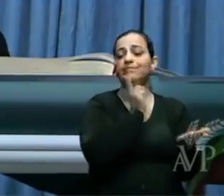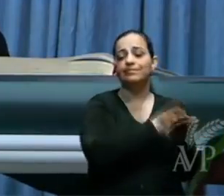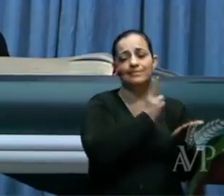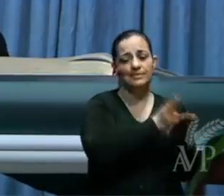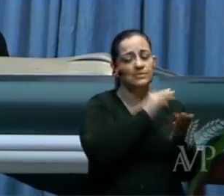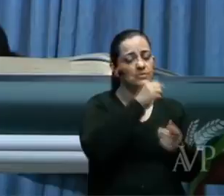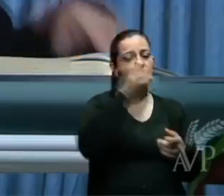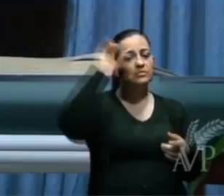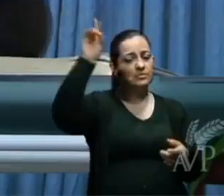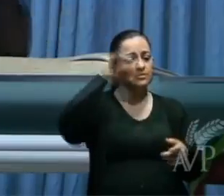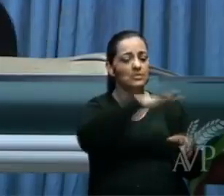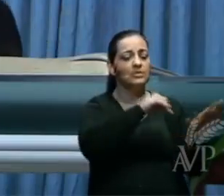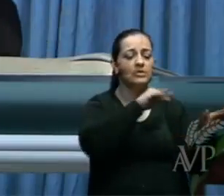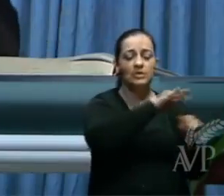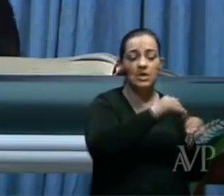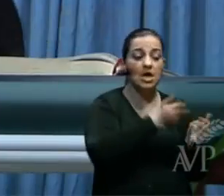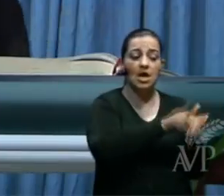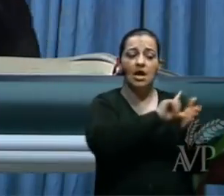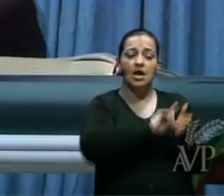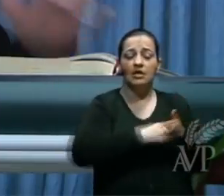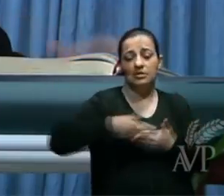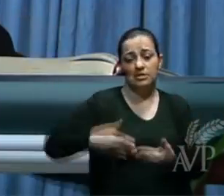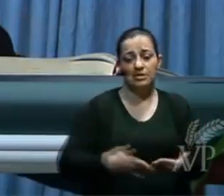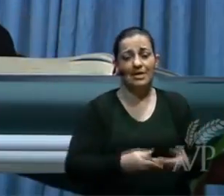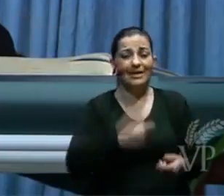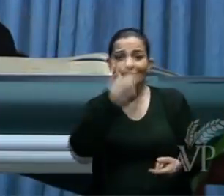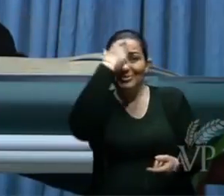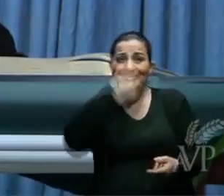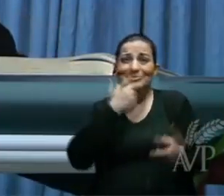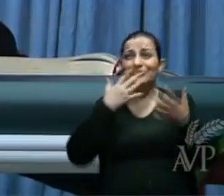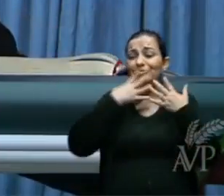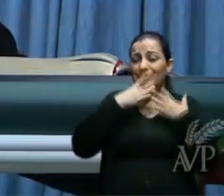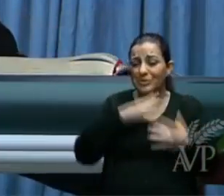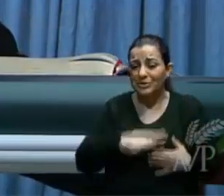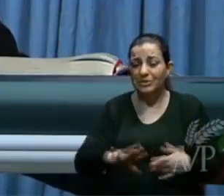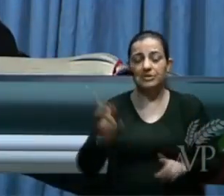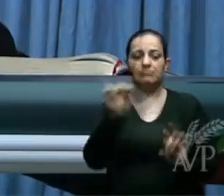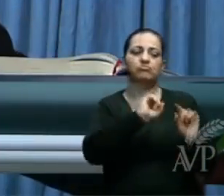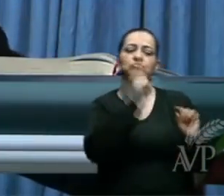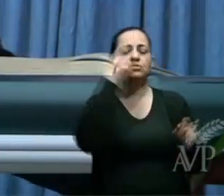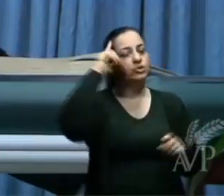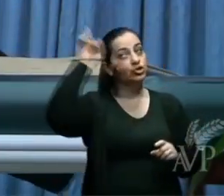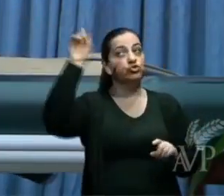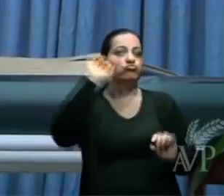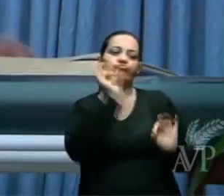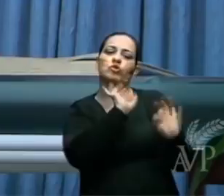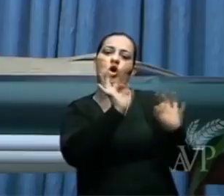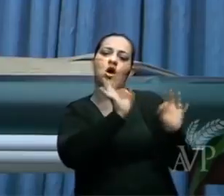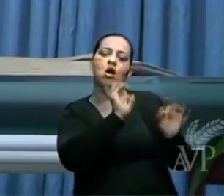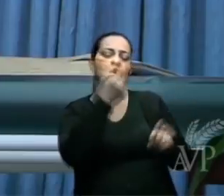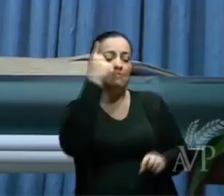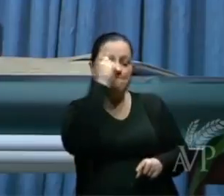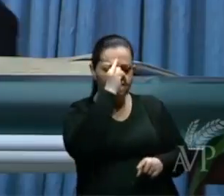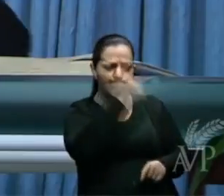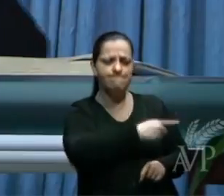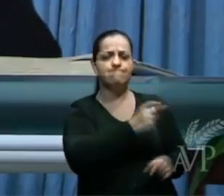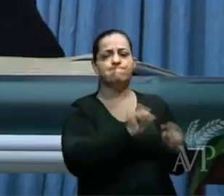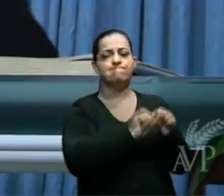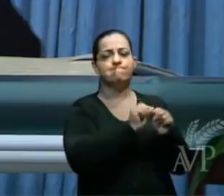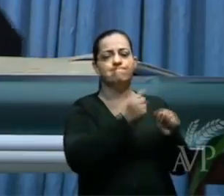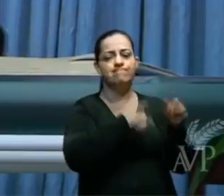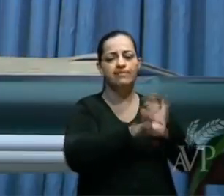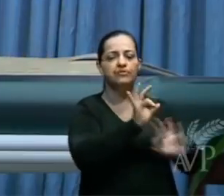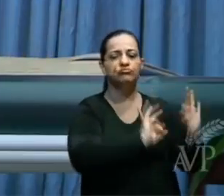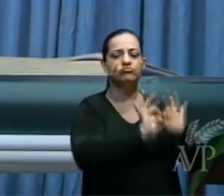sua criação se você vai fazer o que eu mandar então deus prepara o